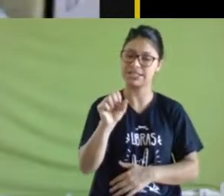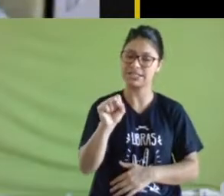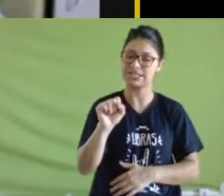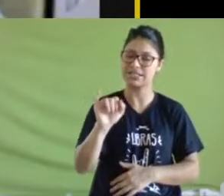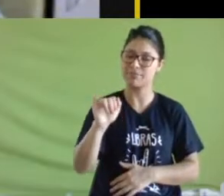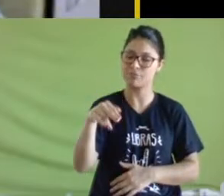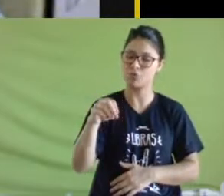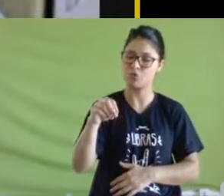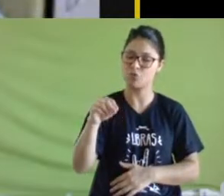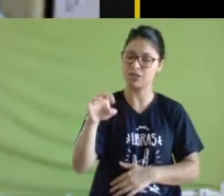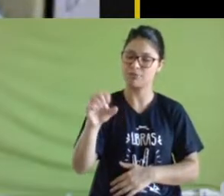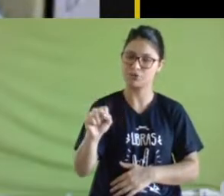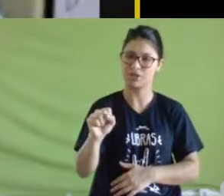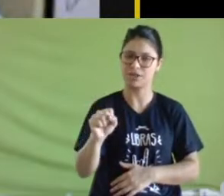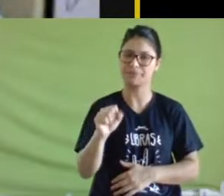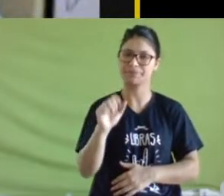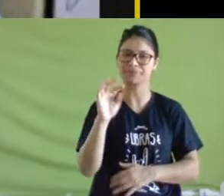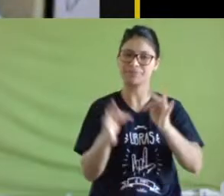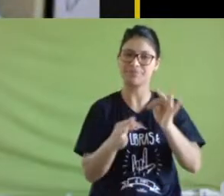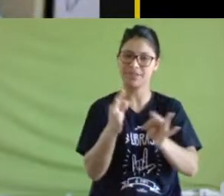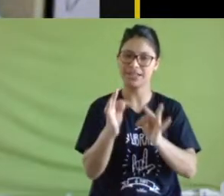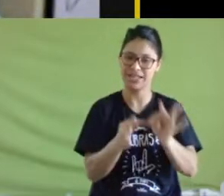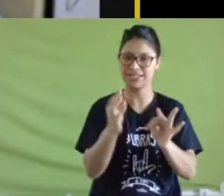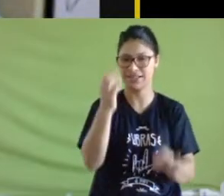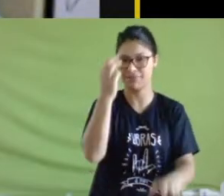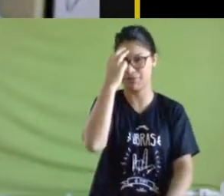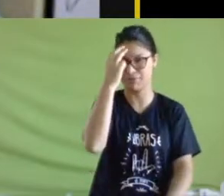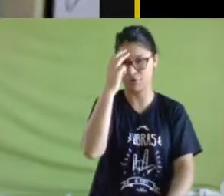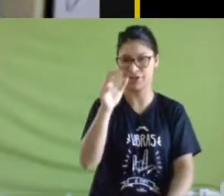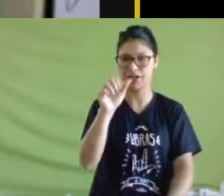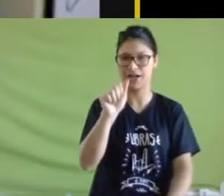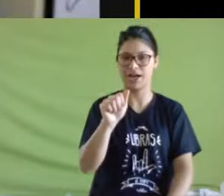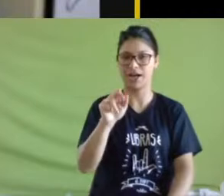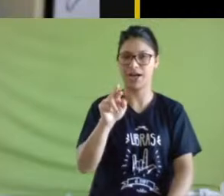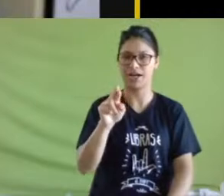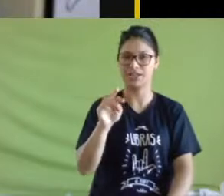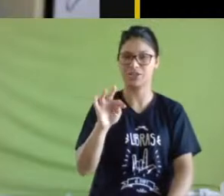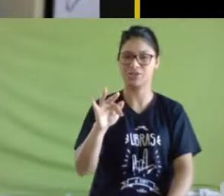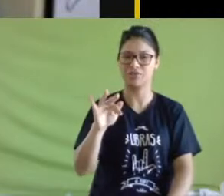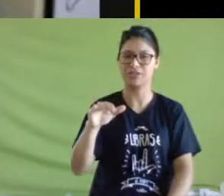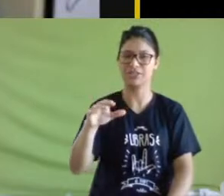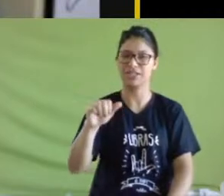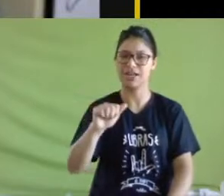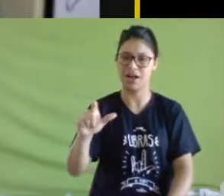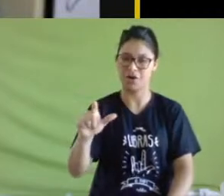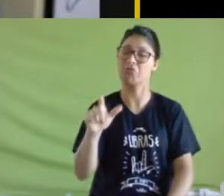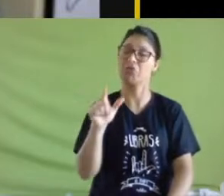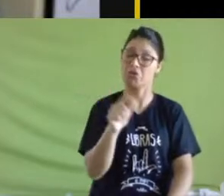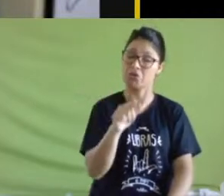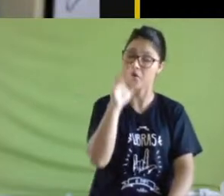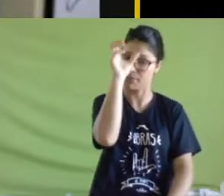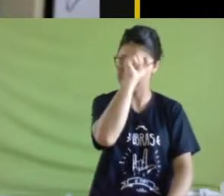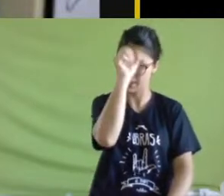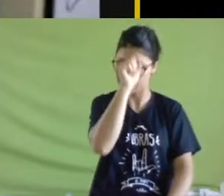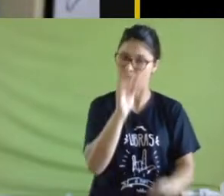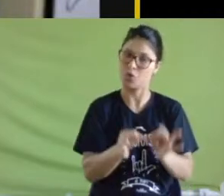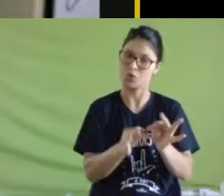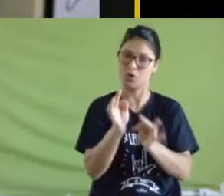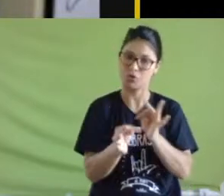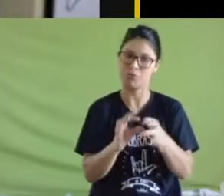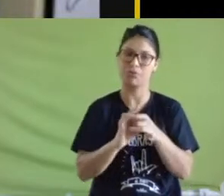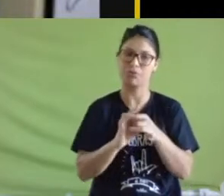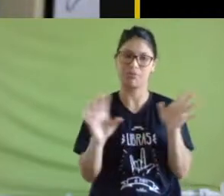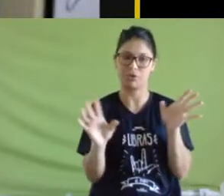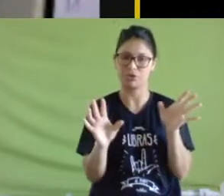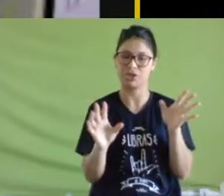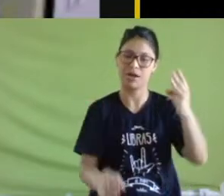que inventou a técnica da memória artificial, porque ele, Antônio, aprendeu essa técnica que permitiu a